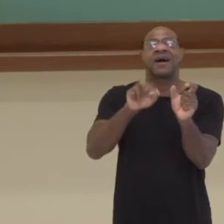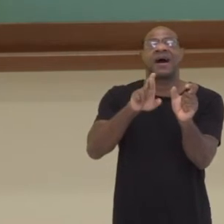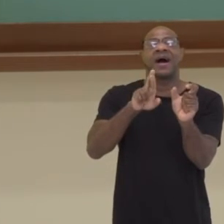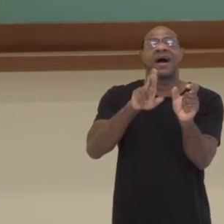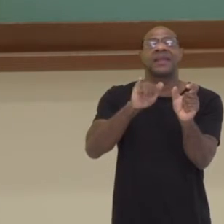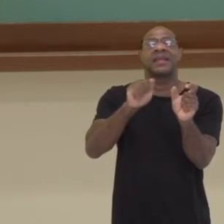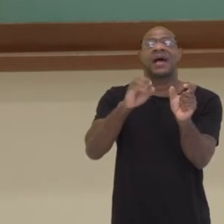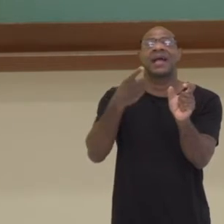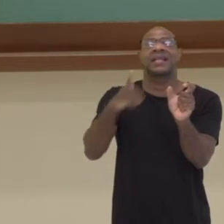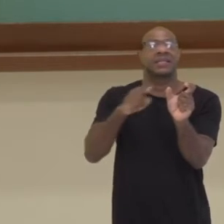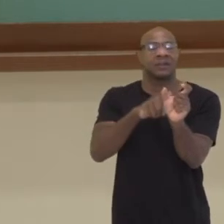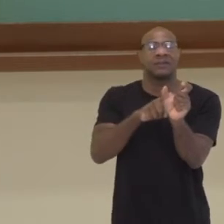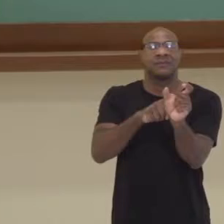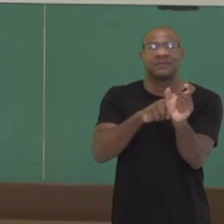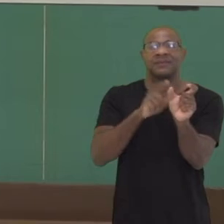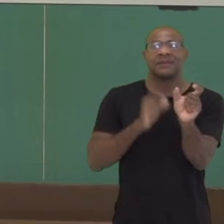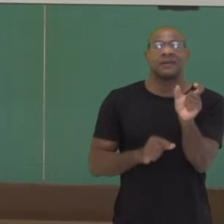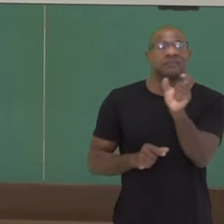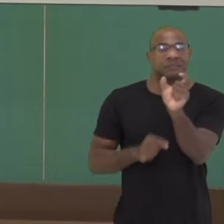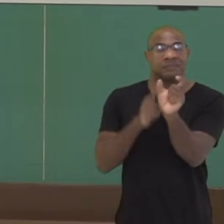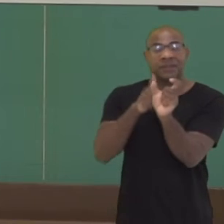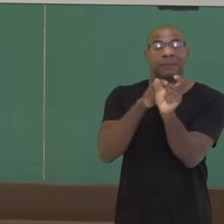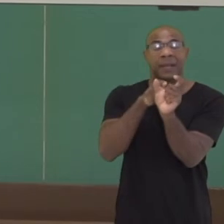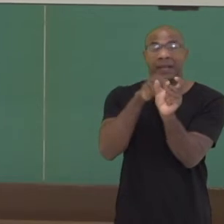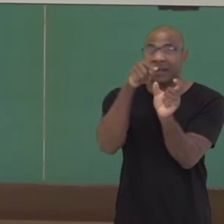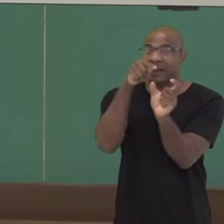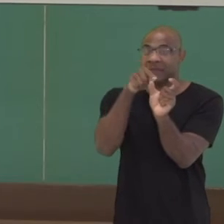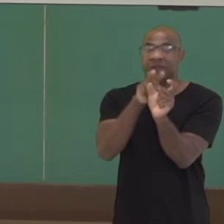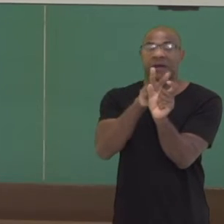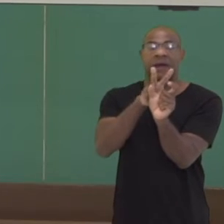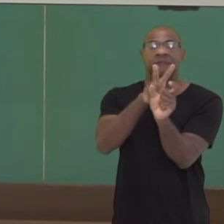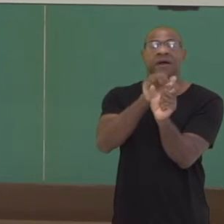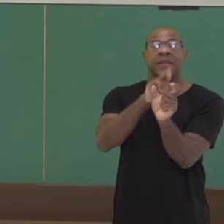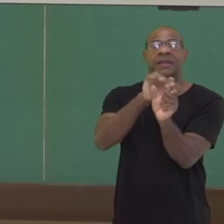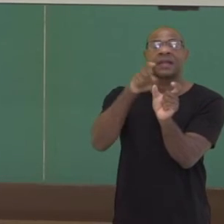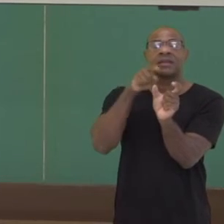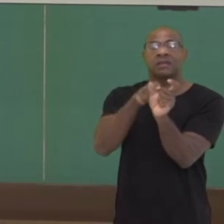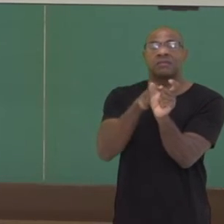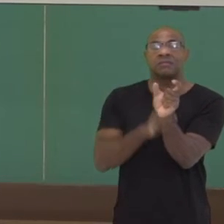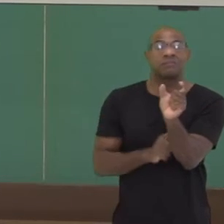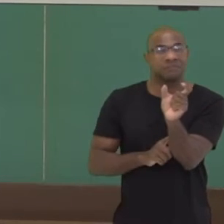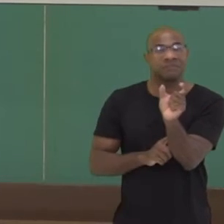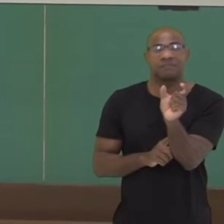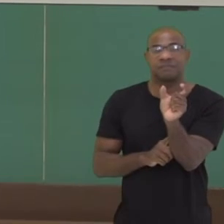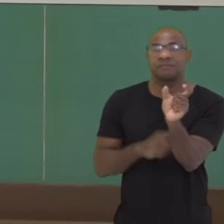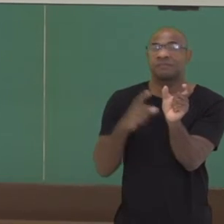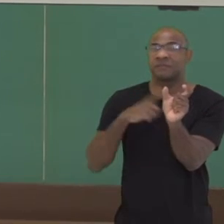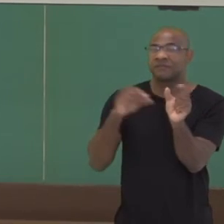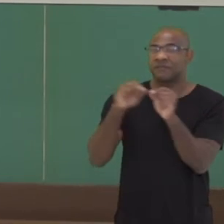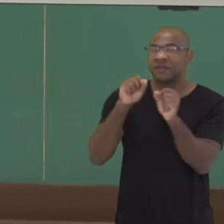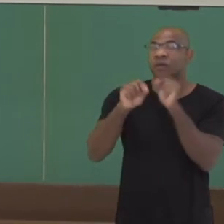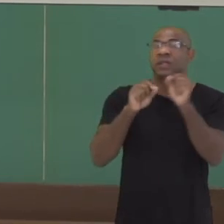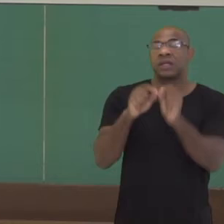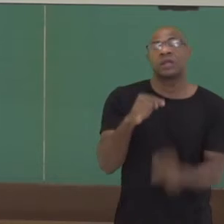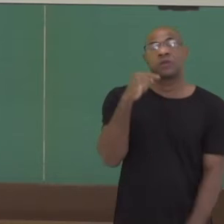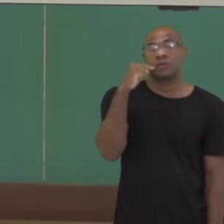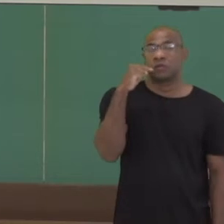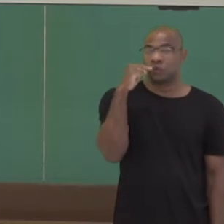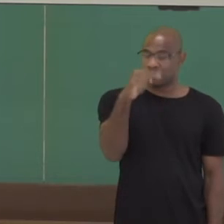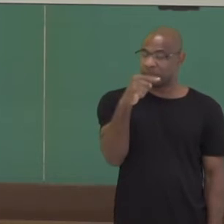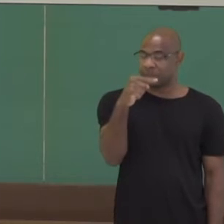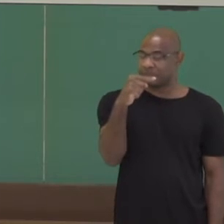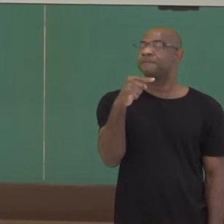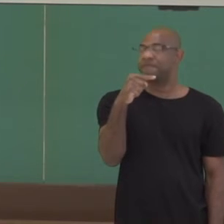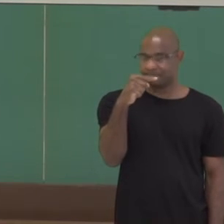situação, quando falamos a palavra variação, significa que vamos fazer a subtração, continha de